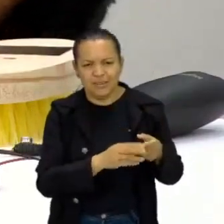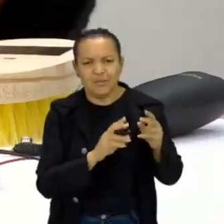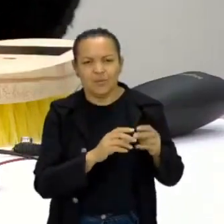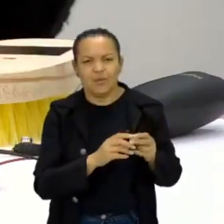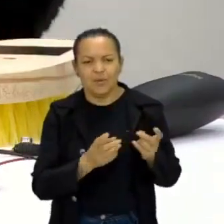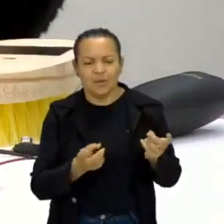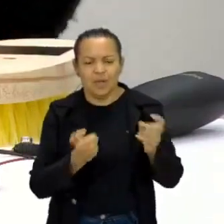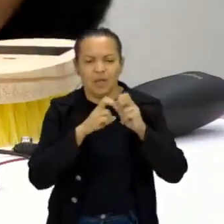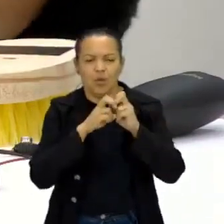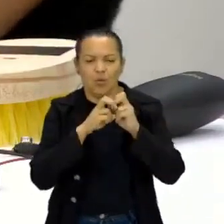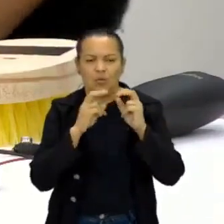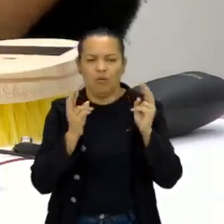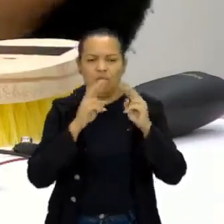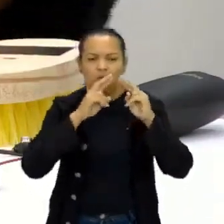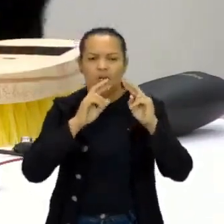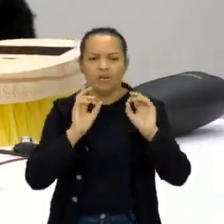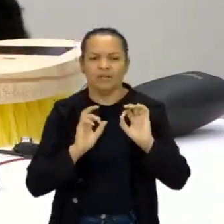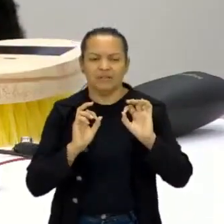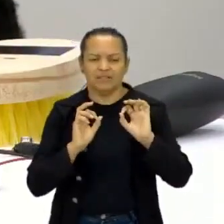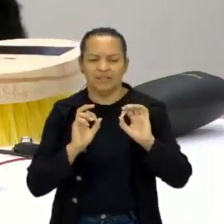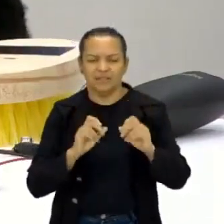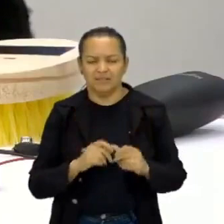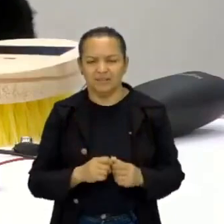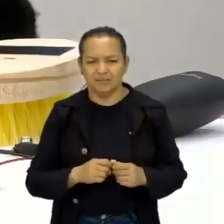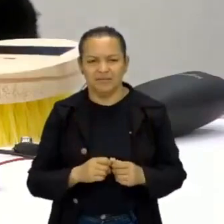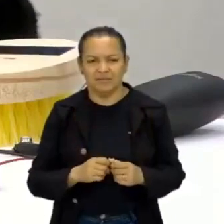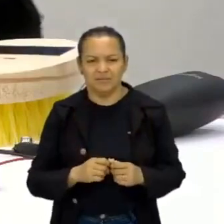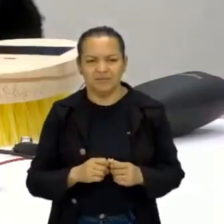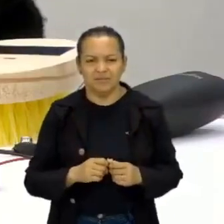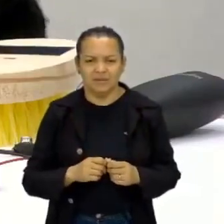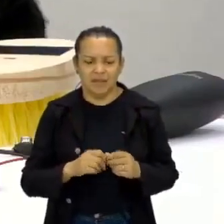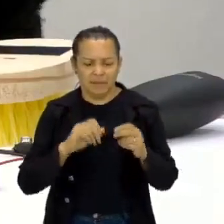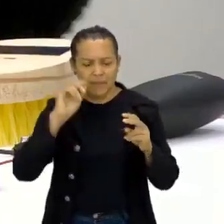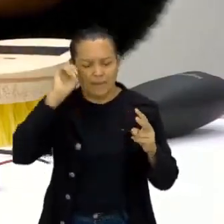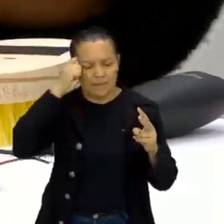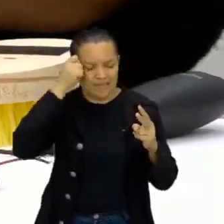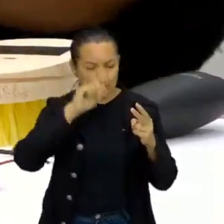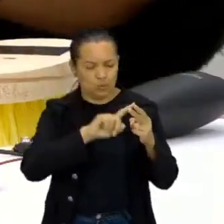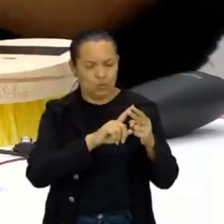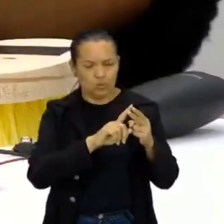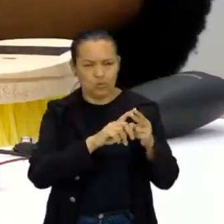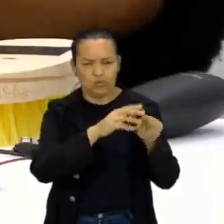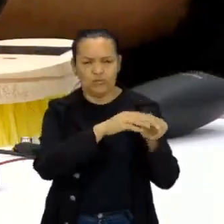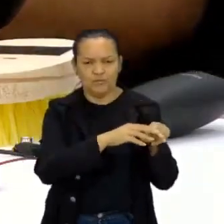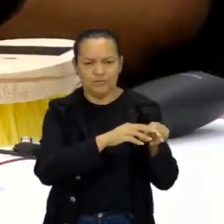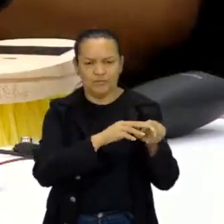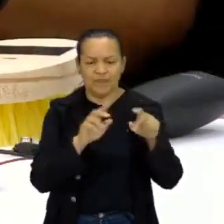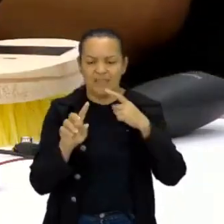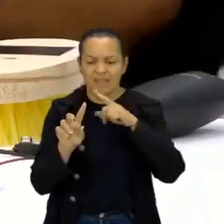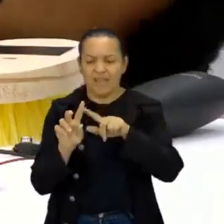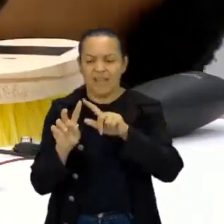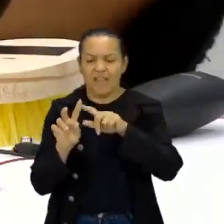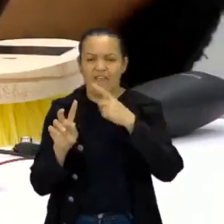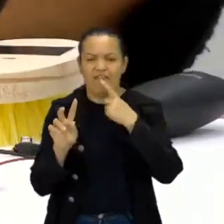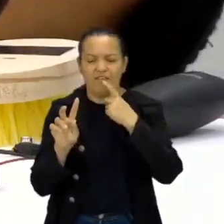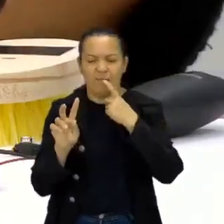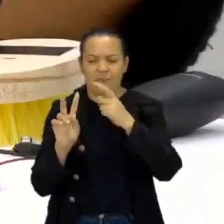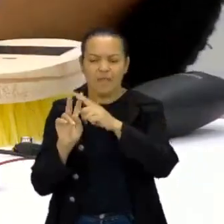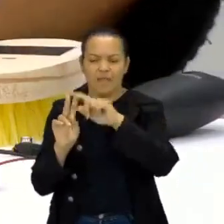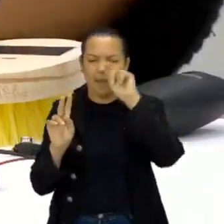vai encostar um fio no outro, tá? Então, você pode usar outra fita, eu tô usando a fita crepe porque ela é muito mais fácil